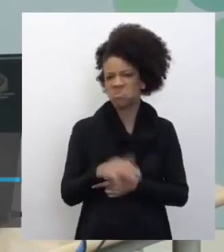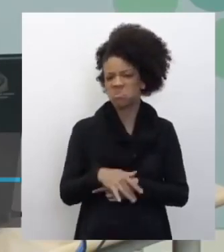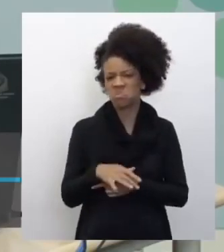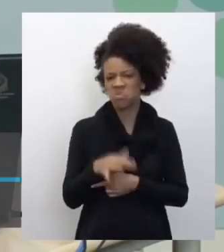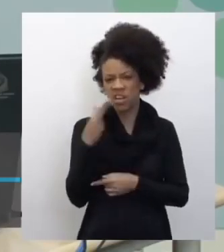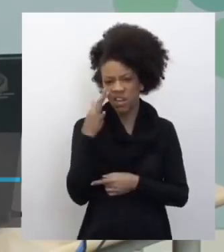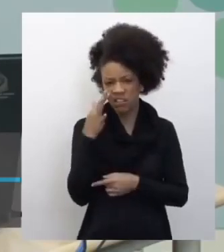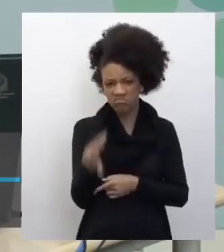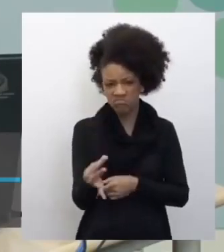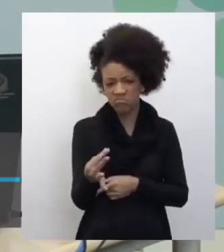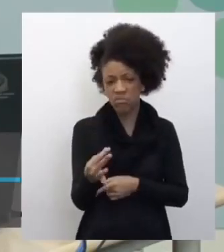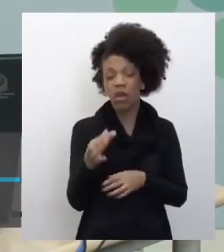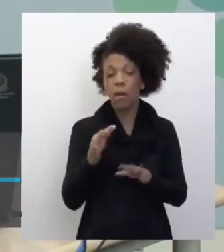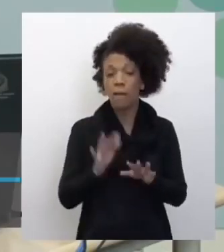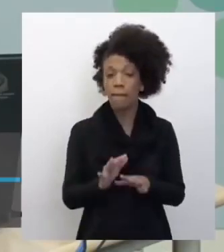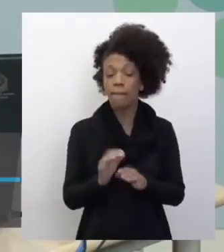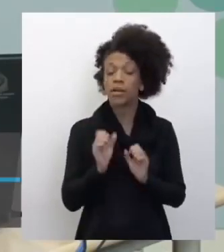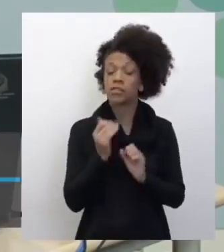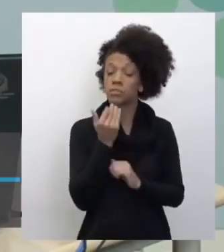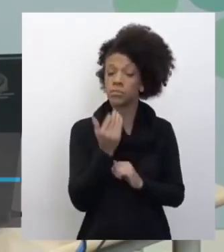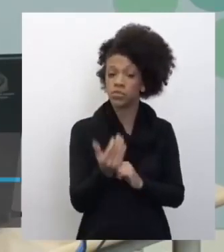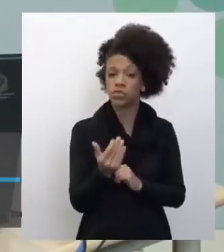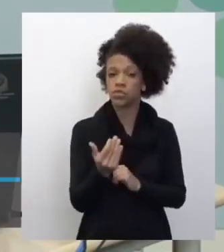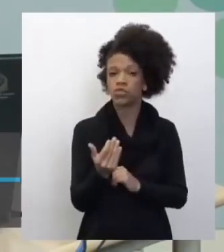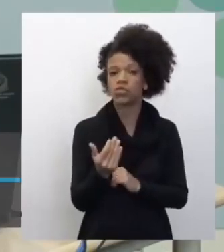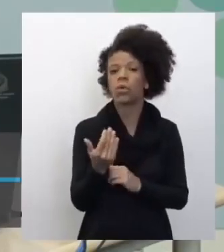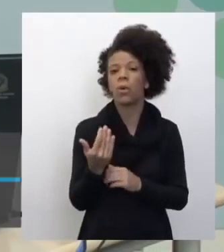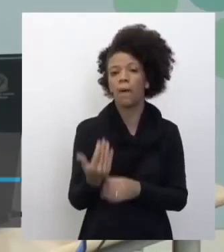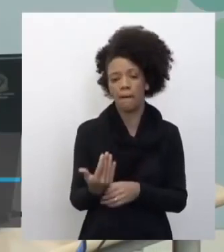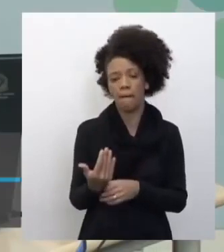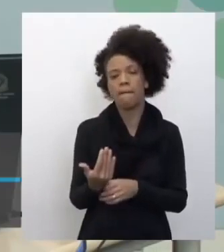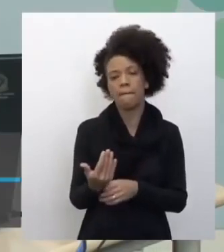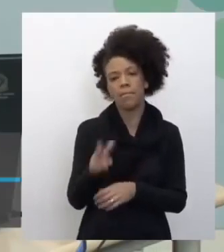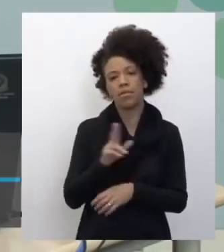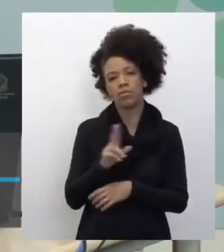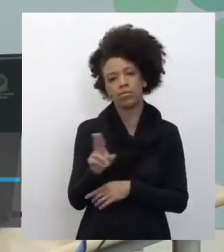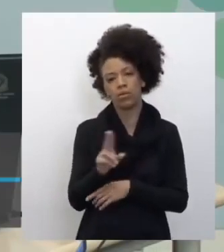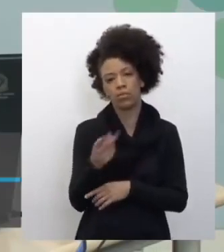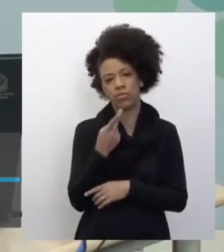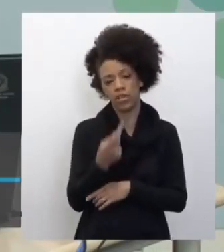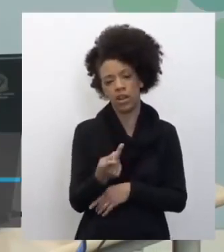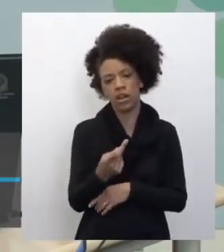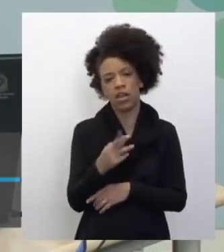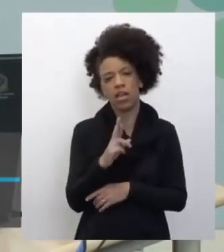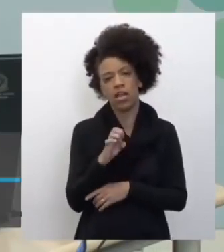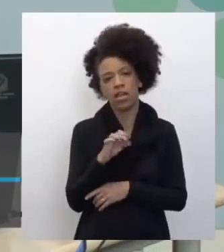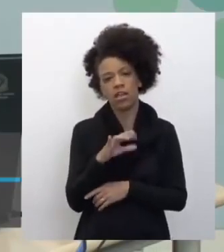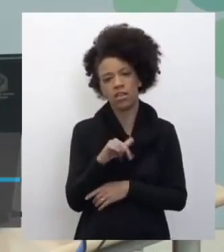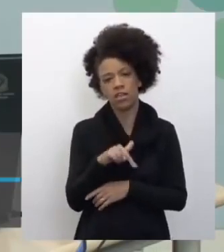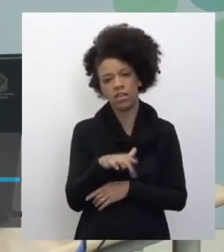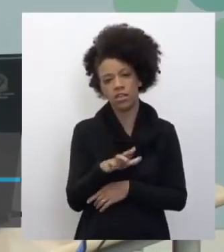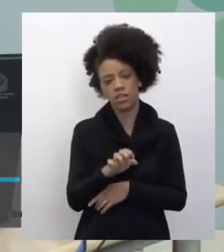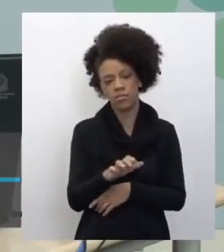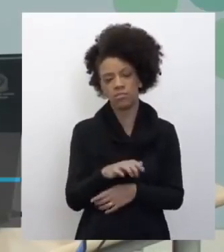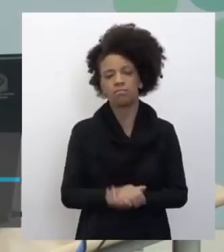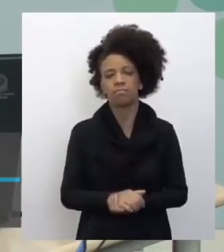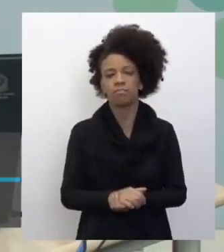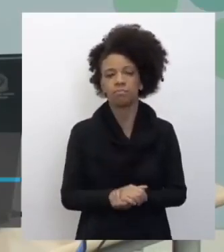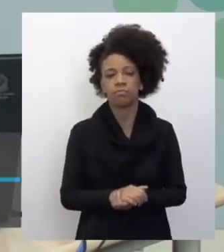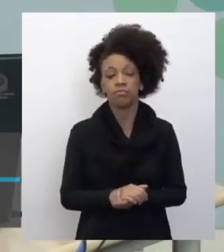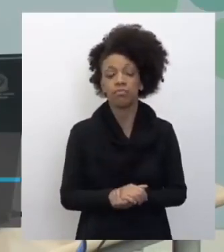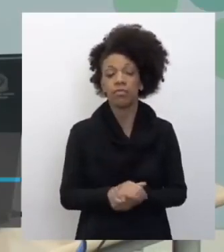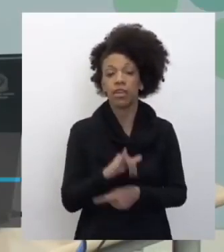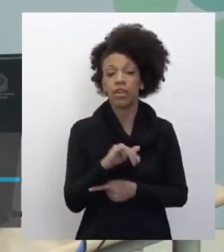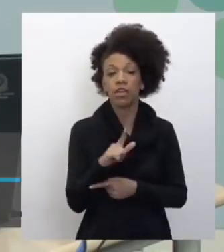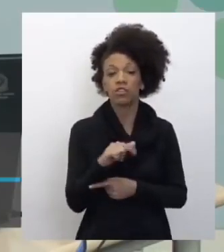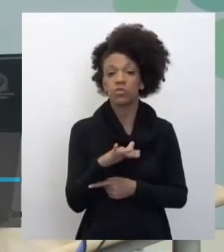gente aqui citar o nome dele. Então, Eric, bom dia para você. Obrigada por estar participando conosco. A Júlia também nunca